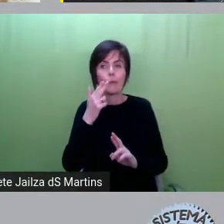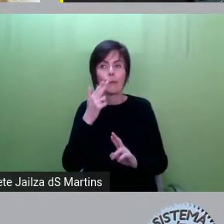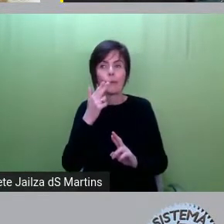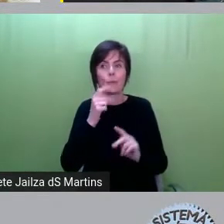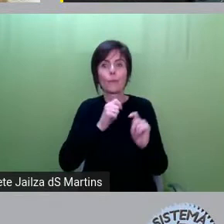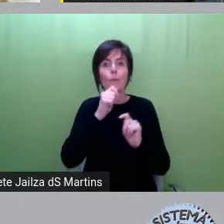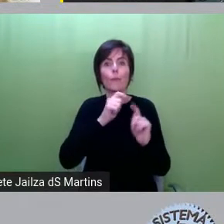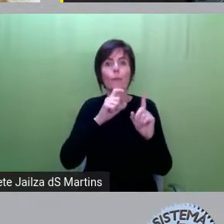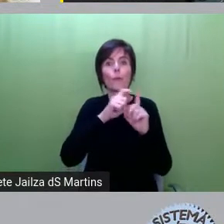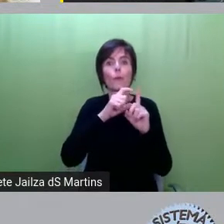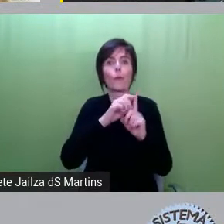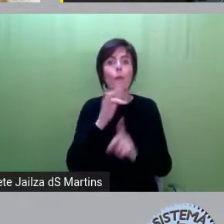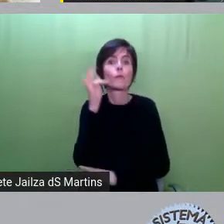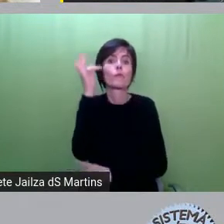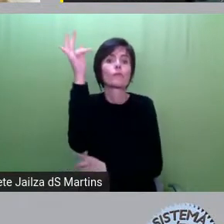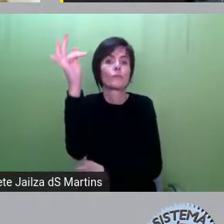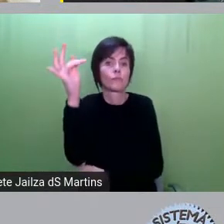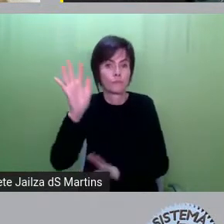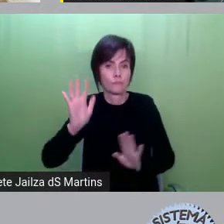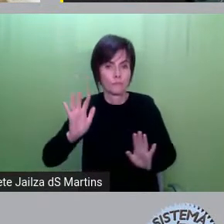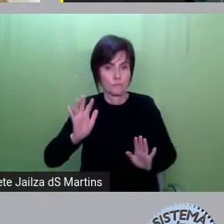no futuro,